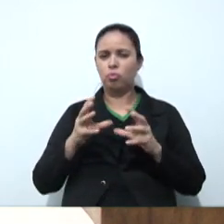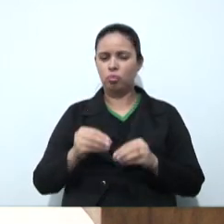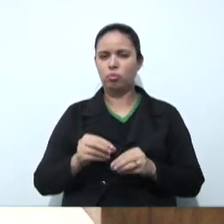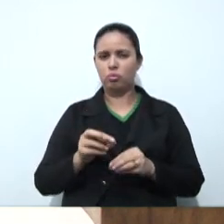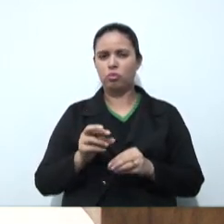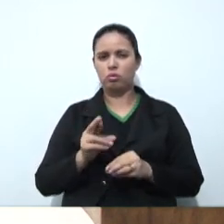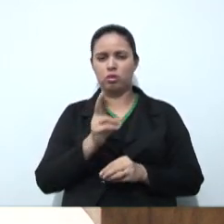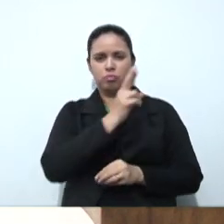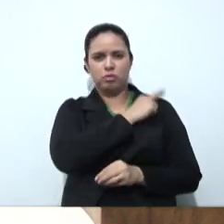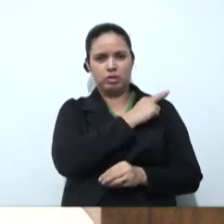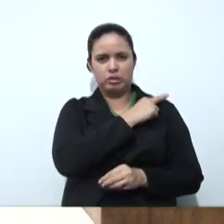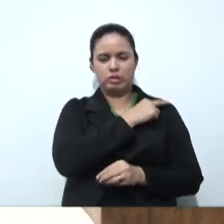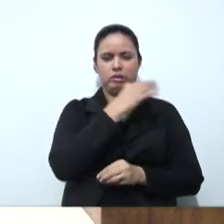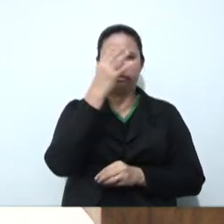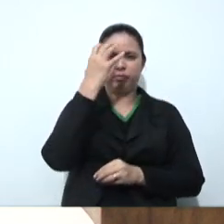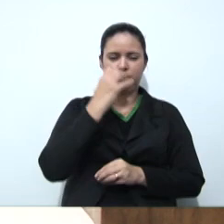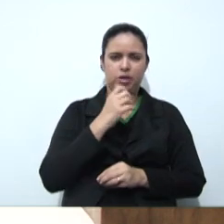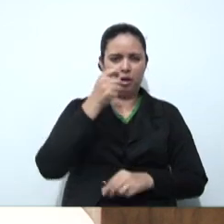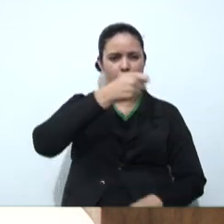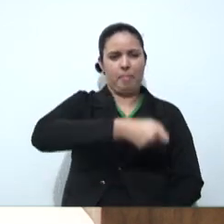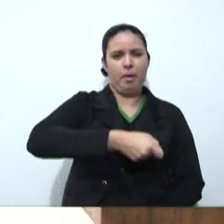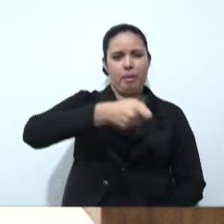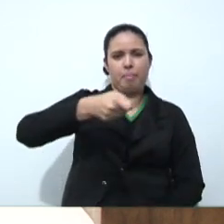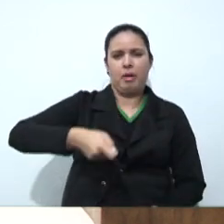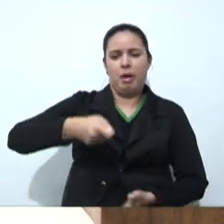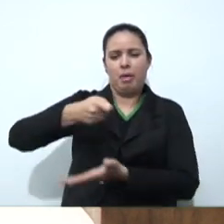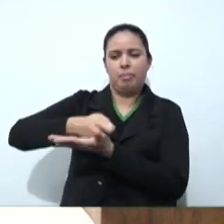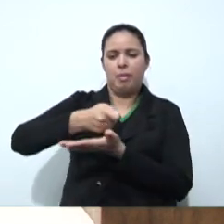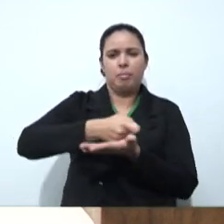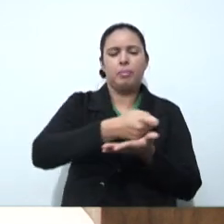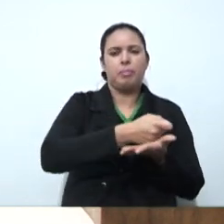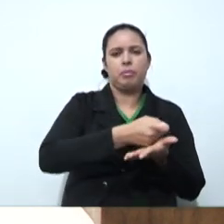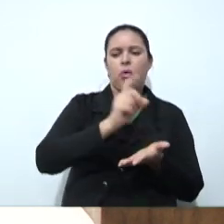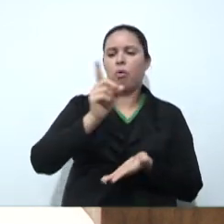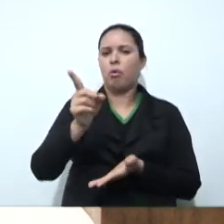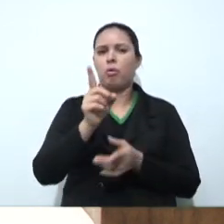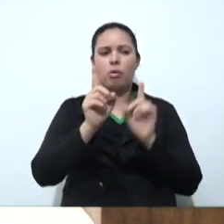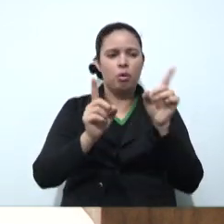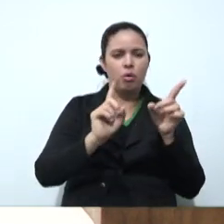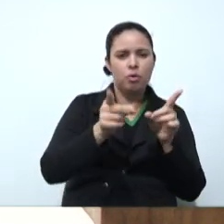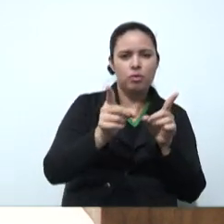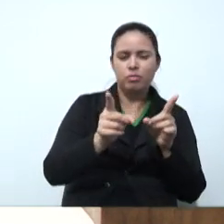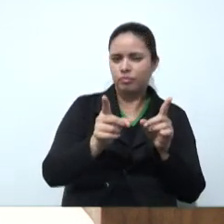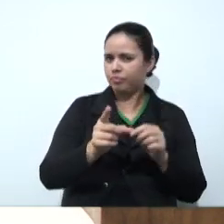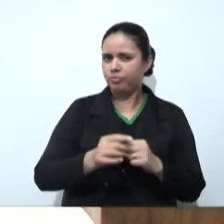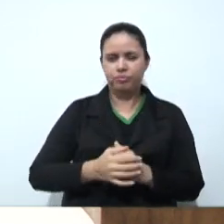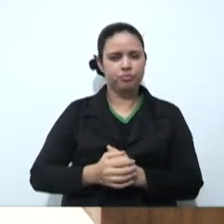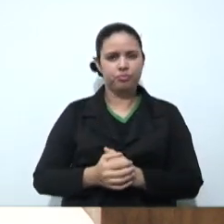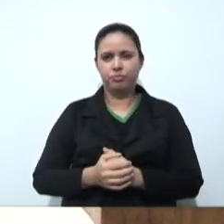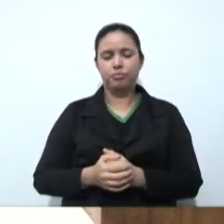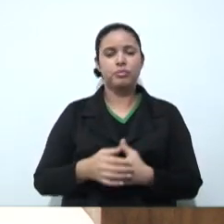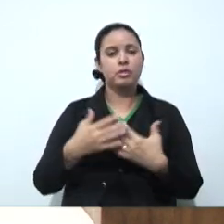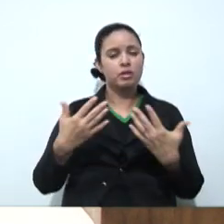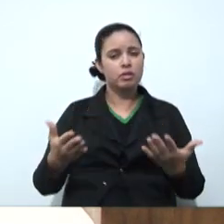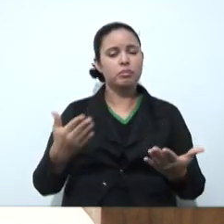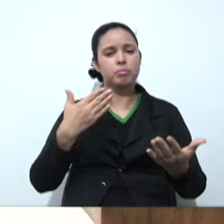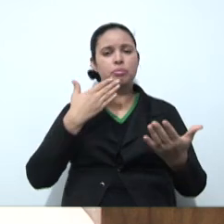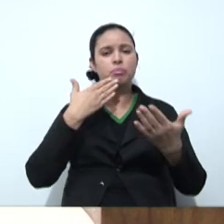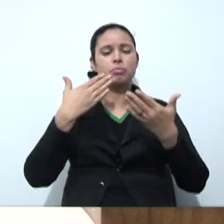aquele carrasco, a pessoa que vai obrigar a outra a participar, a usar os equipamentos, não é? É convencer as